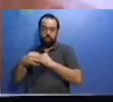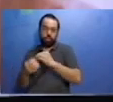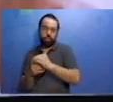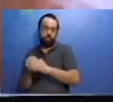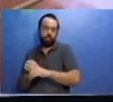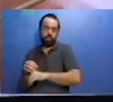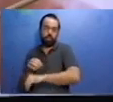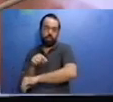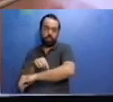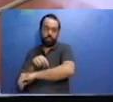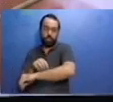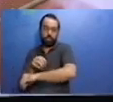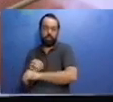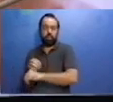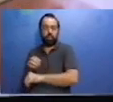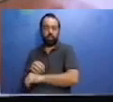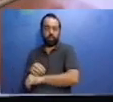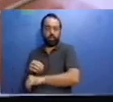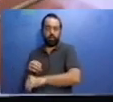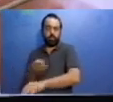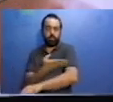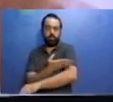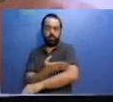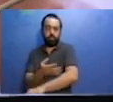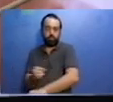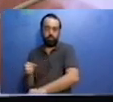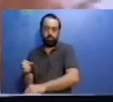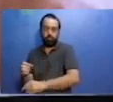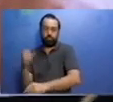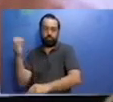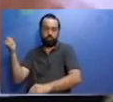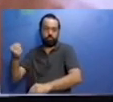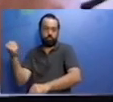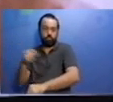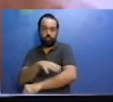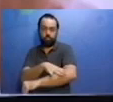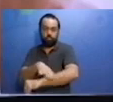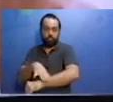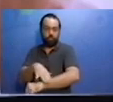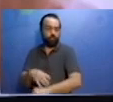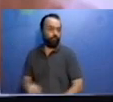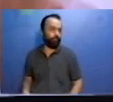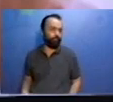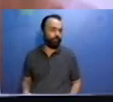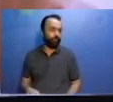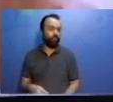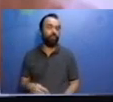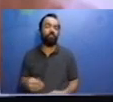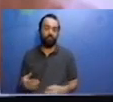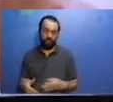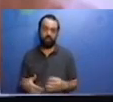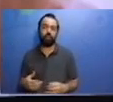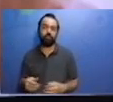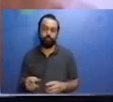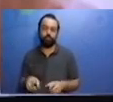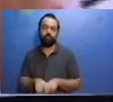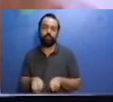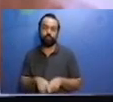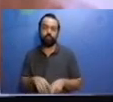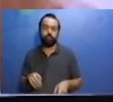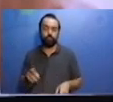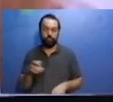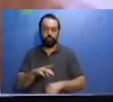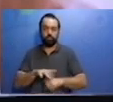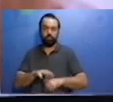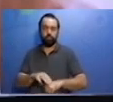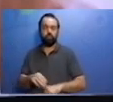branco. Essa é a foto do fungo. Ele tem esse aspecto aqui. Agora, uma outra doença provocada por fungos muito famosa,